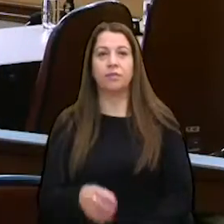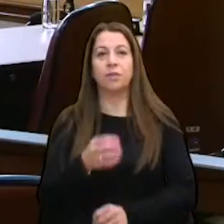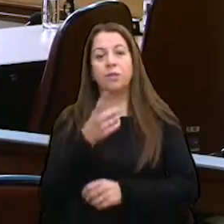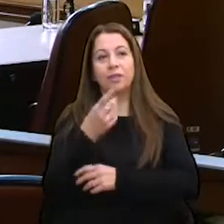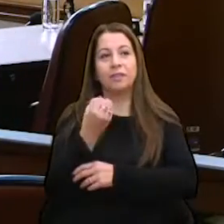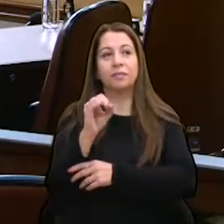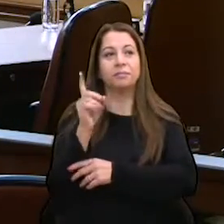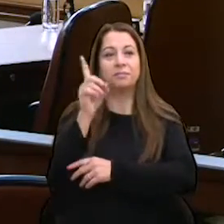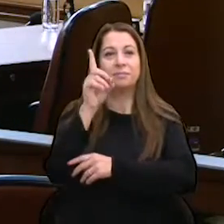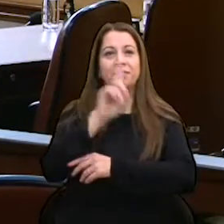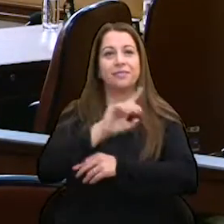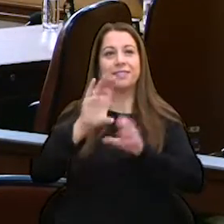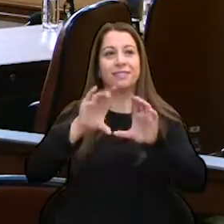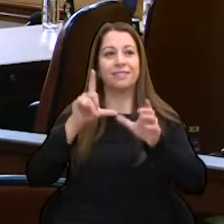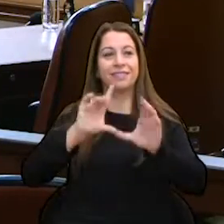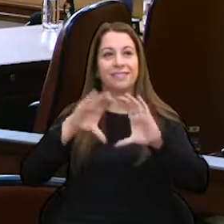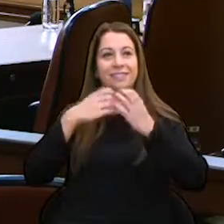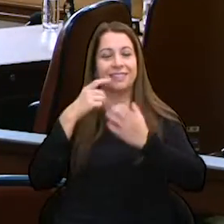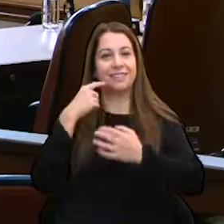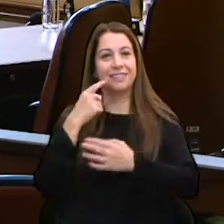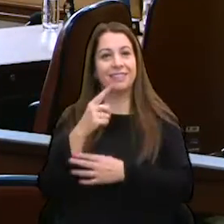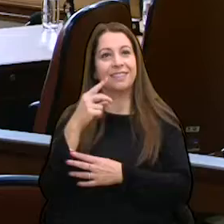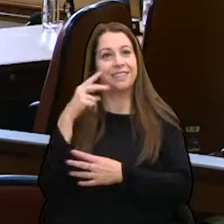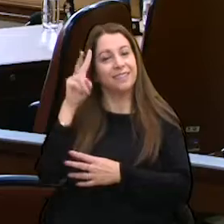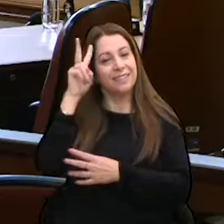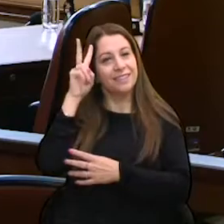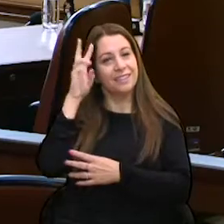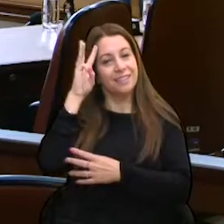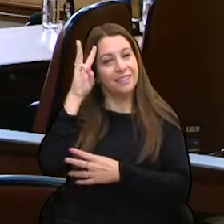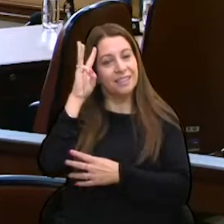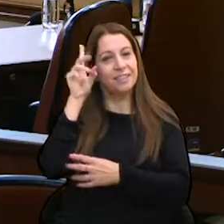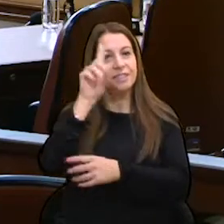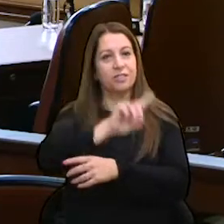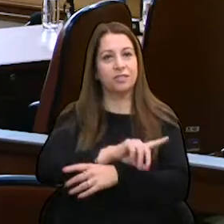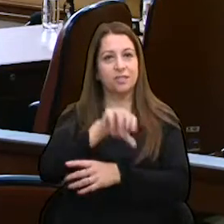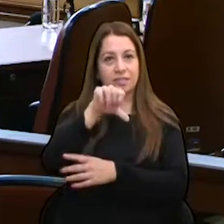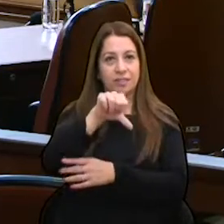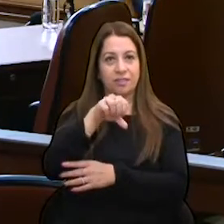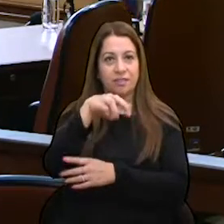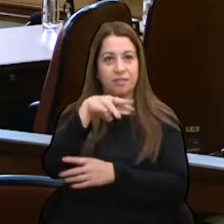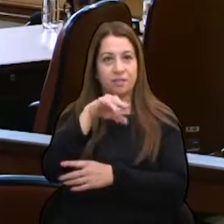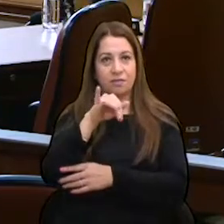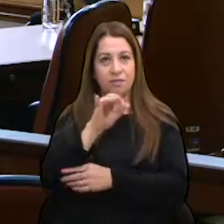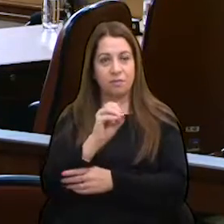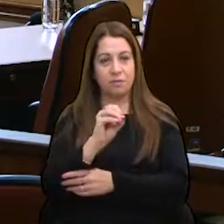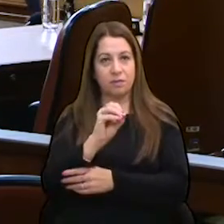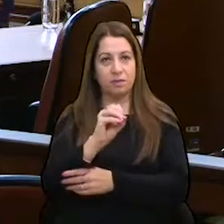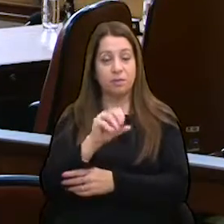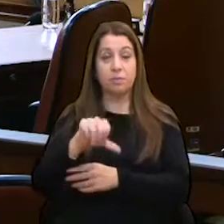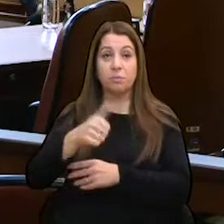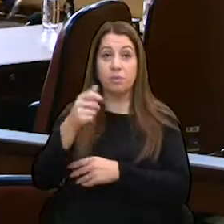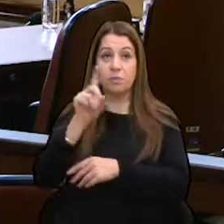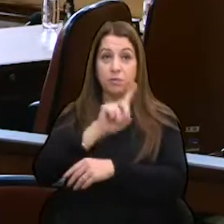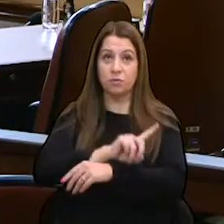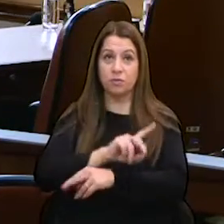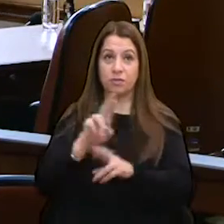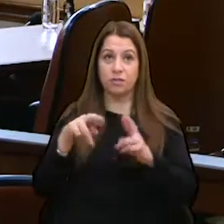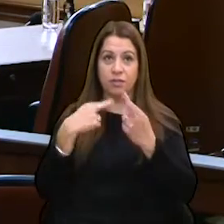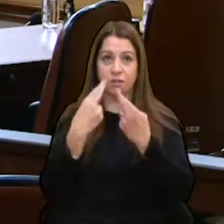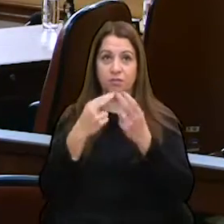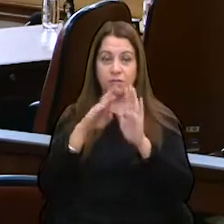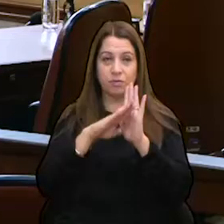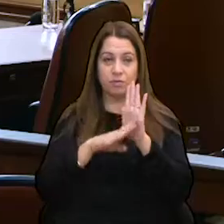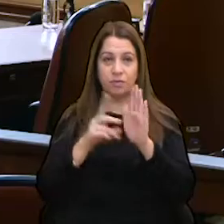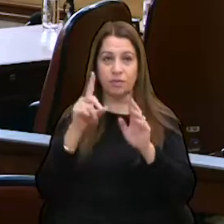Olá, no ar TV Câmara Caxias. Hoje é terça-feira, dia 9 de maio, primeiro dia de sessão